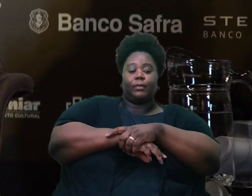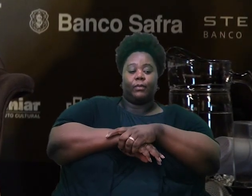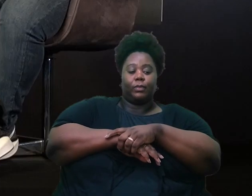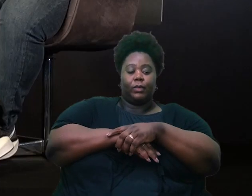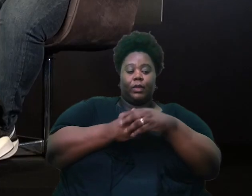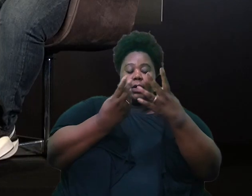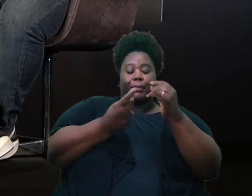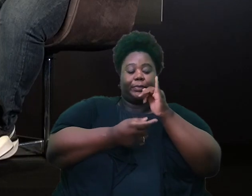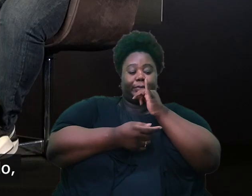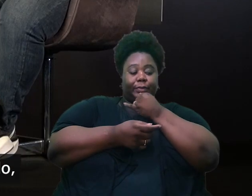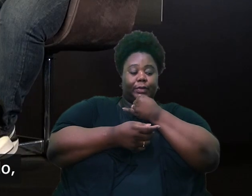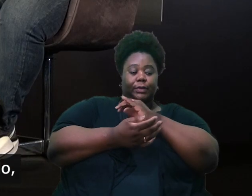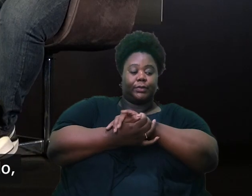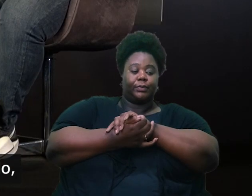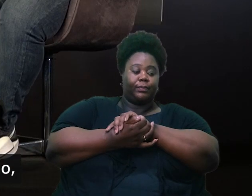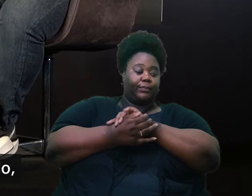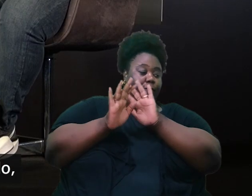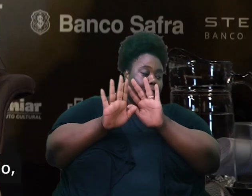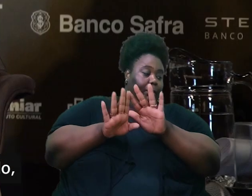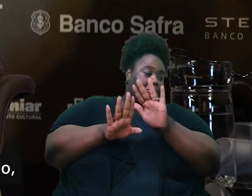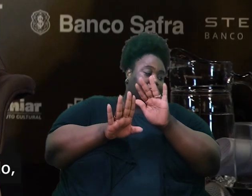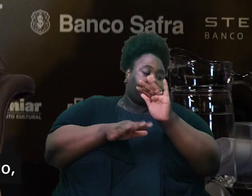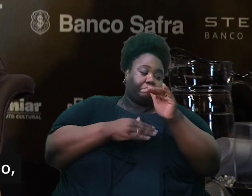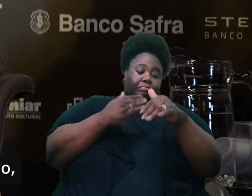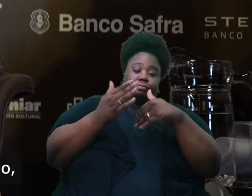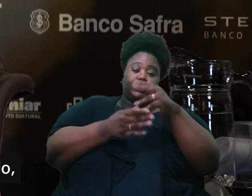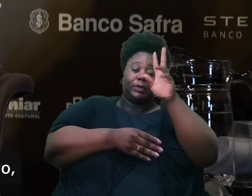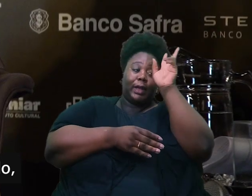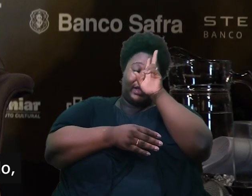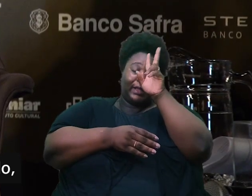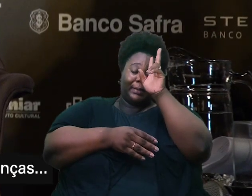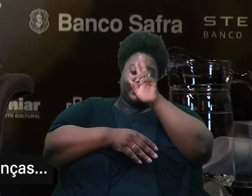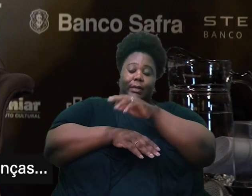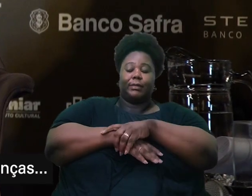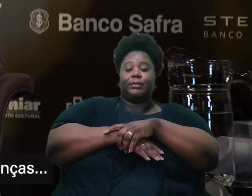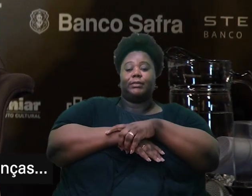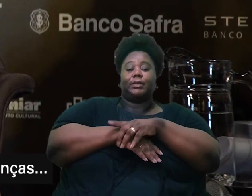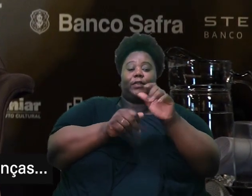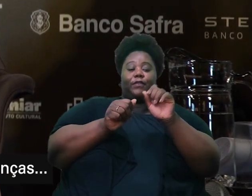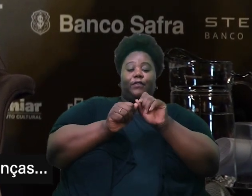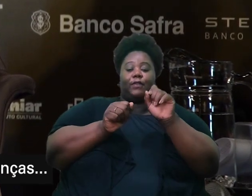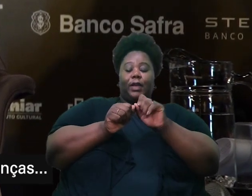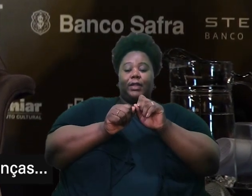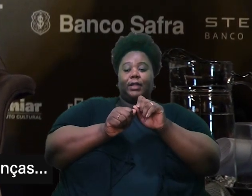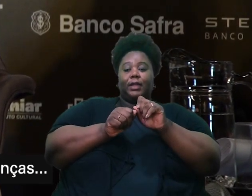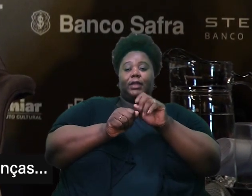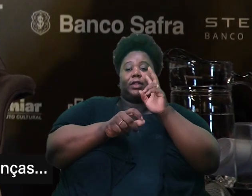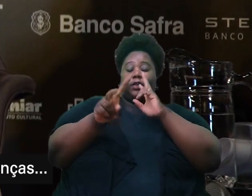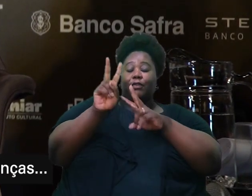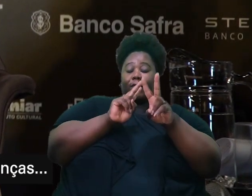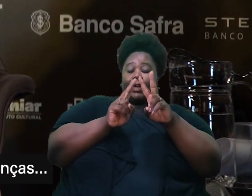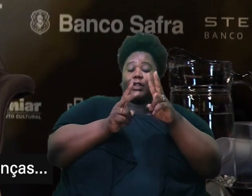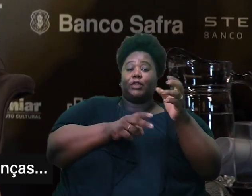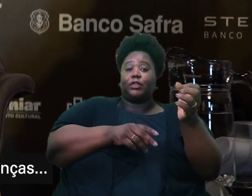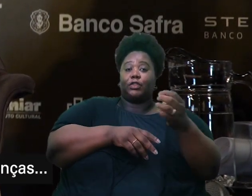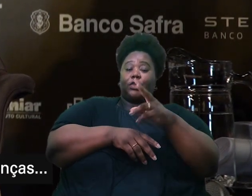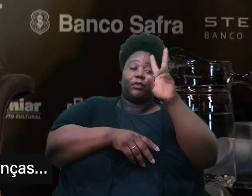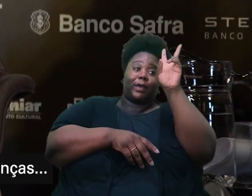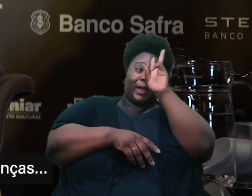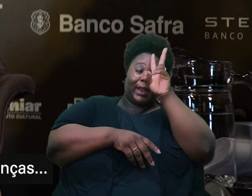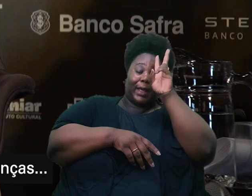foi muito doloroso. Mas, à medida que eu ia lembrando, que eu ia fazendo a revisão, que as